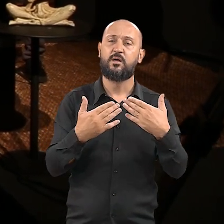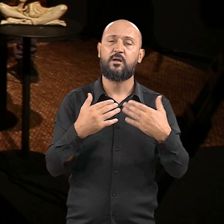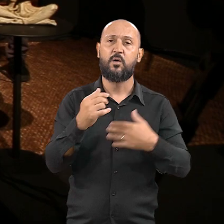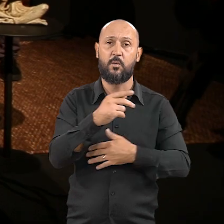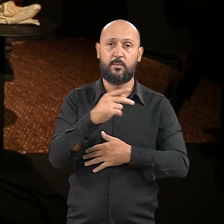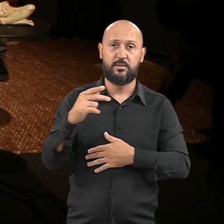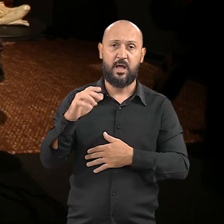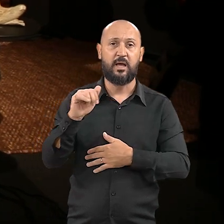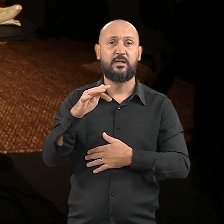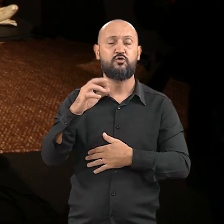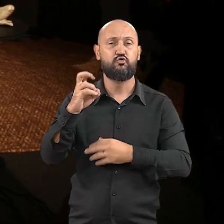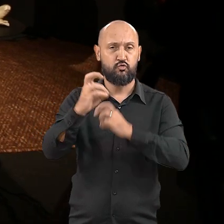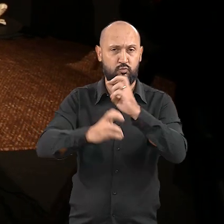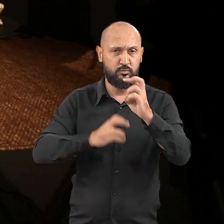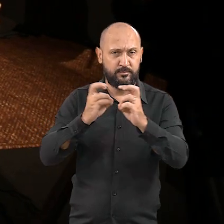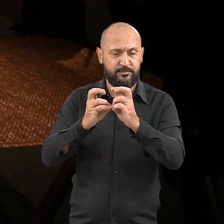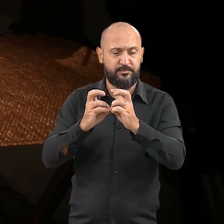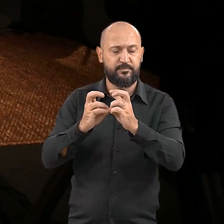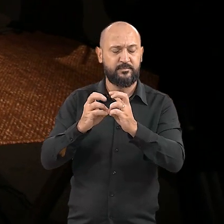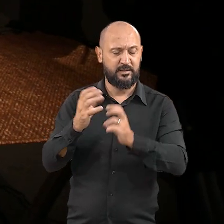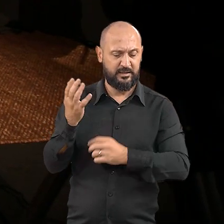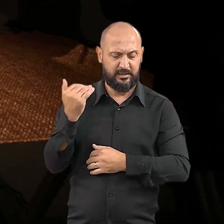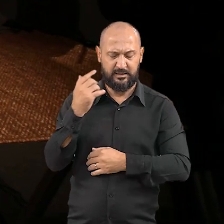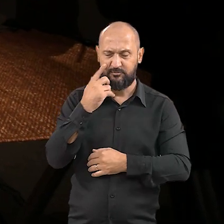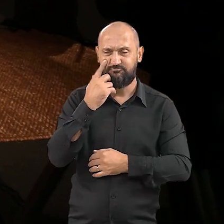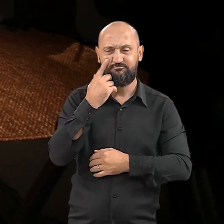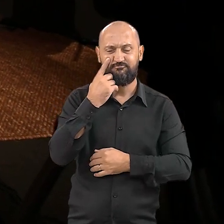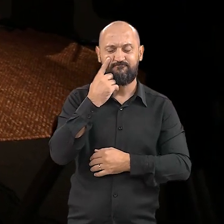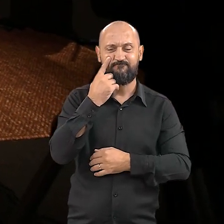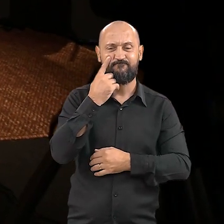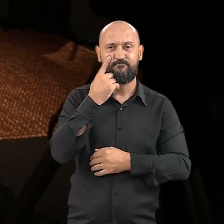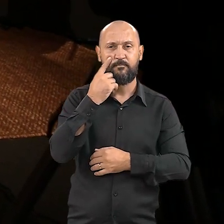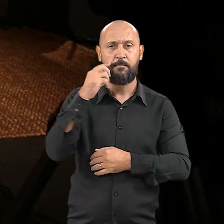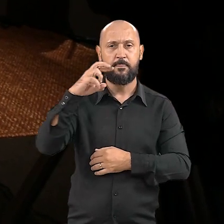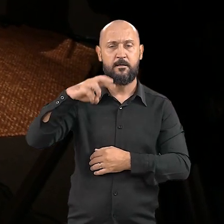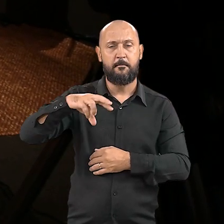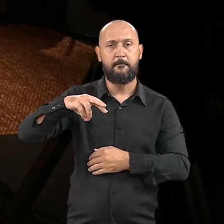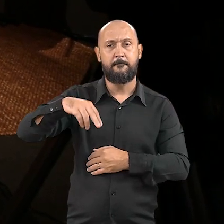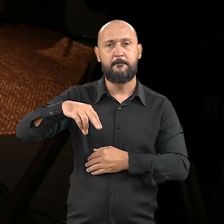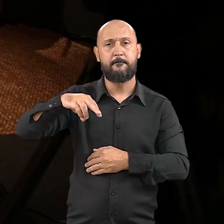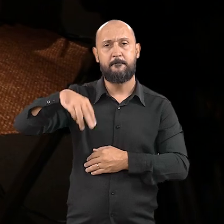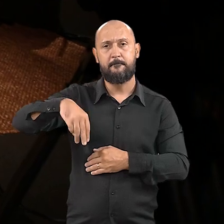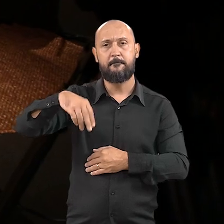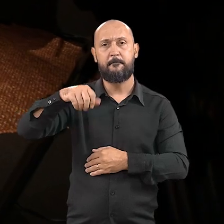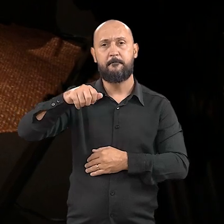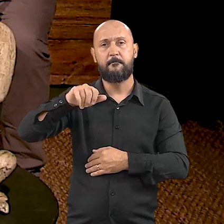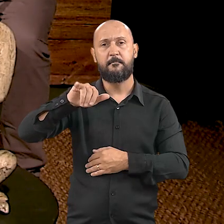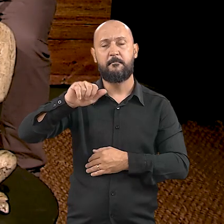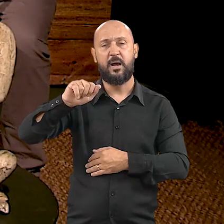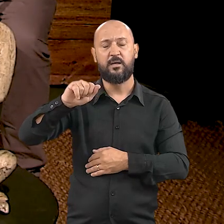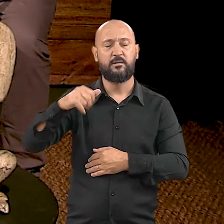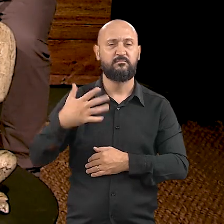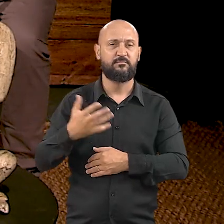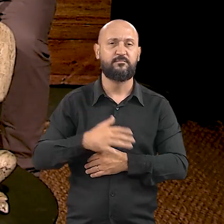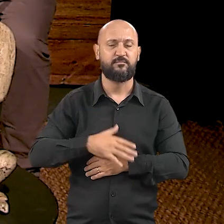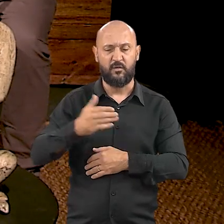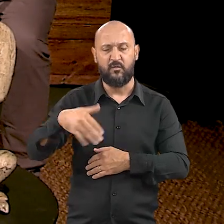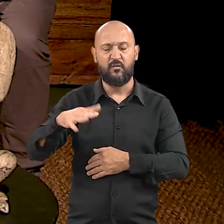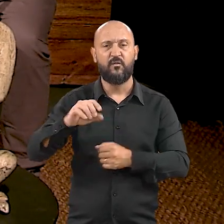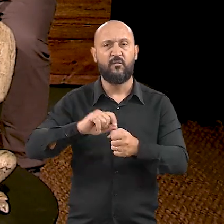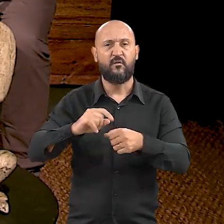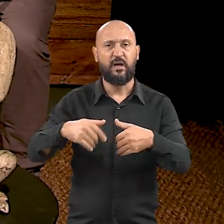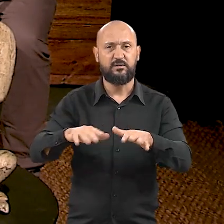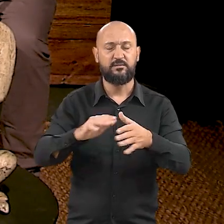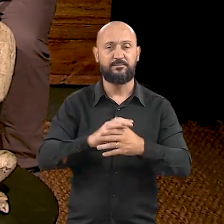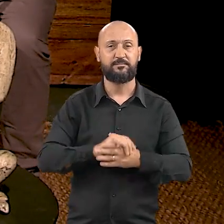mas o presidente da Acrisul na época era o Maia. E o Maia falou, faz